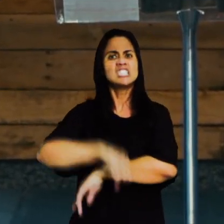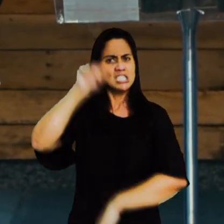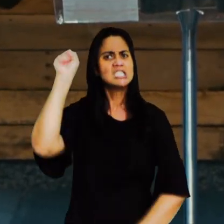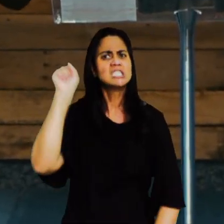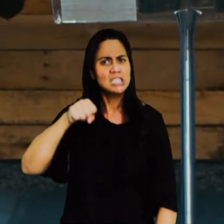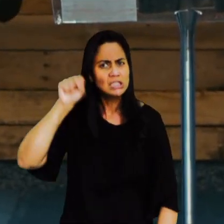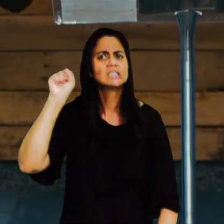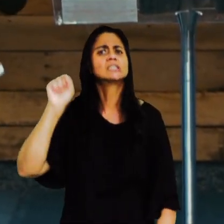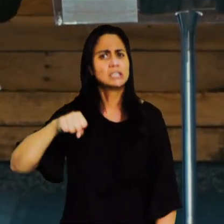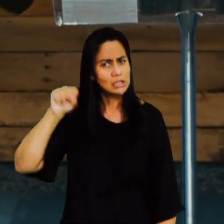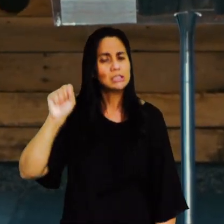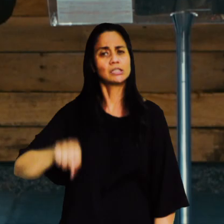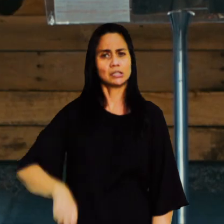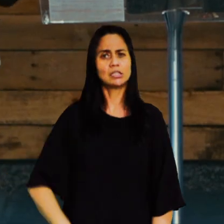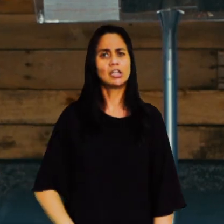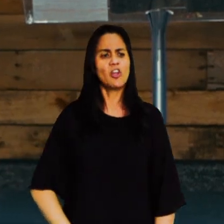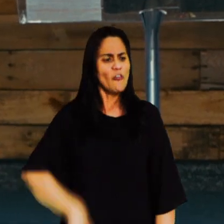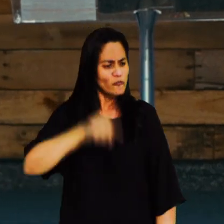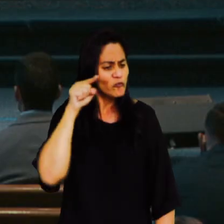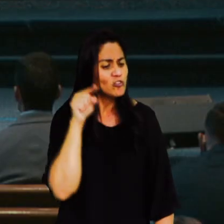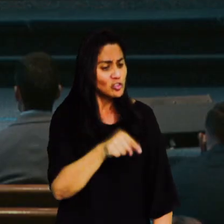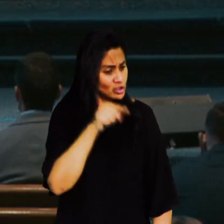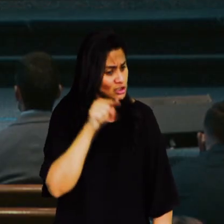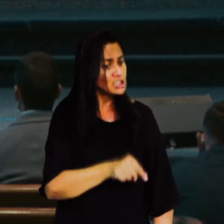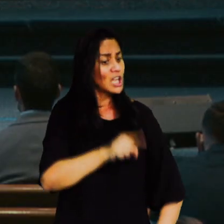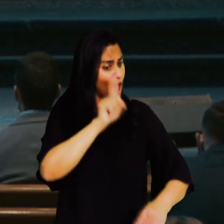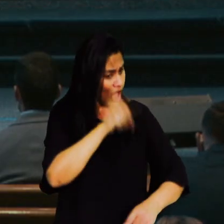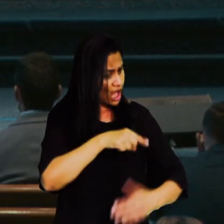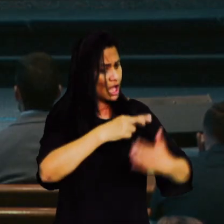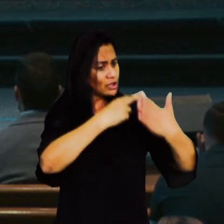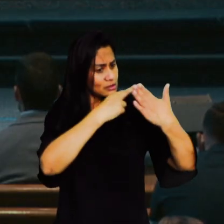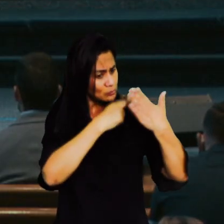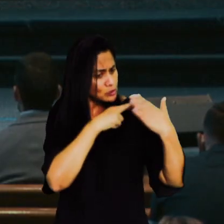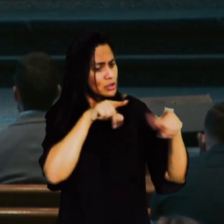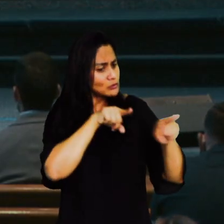Você é o guardador do seu irmão.